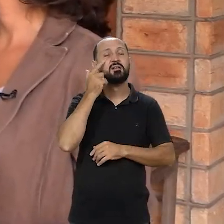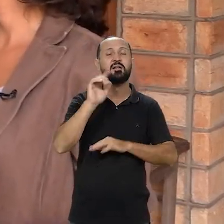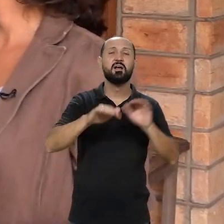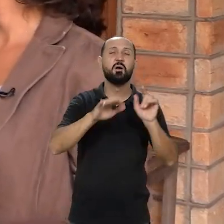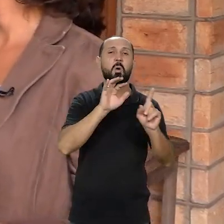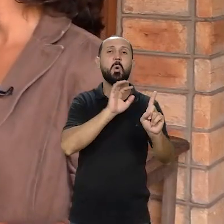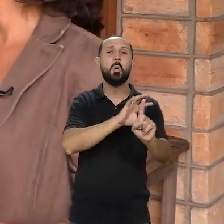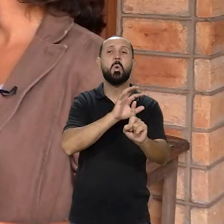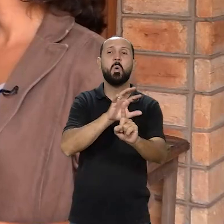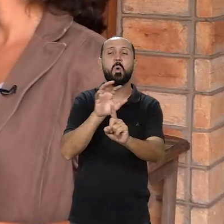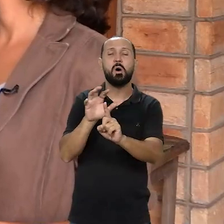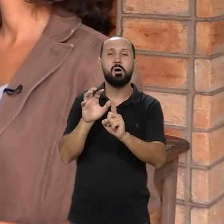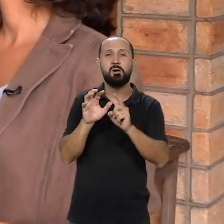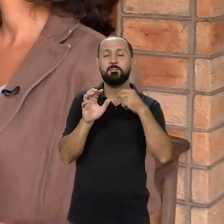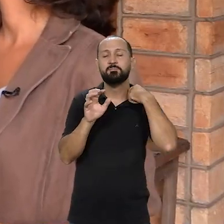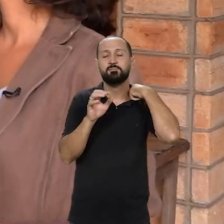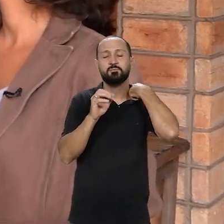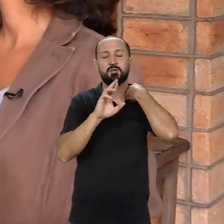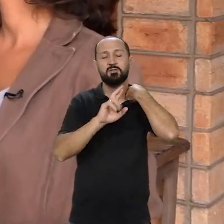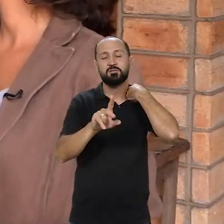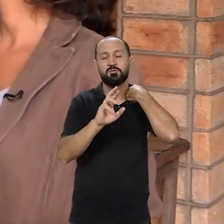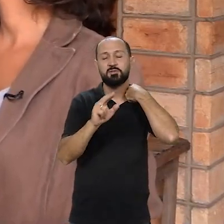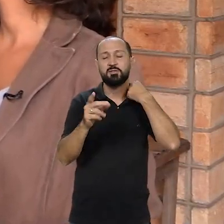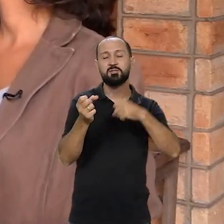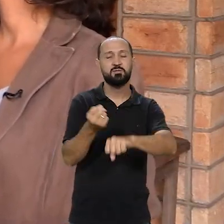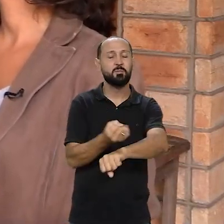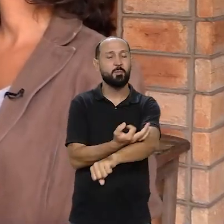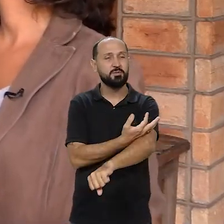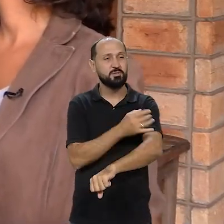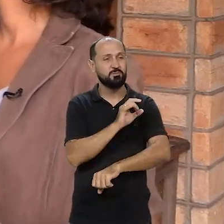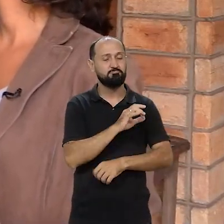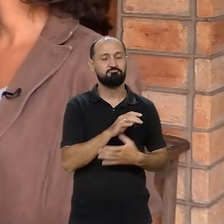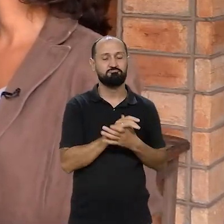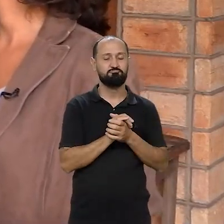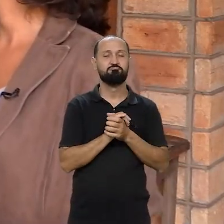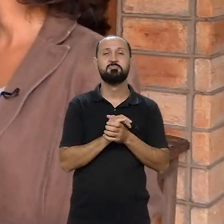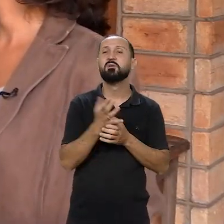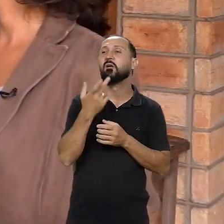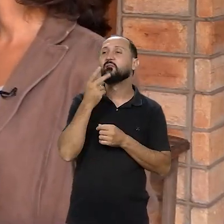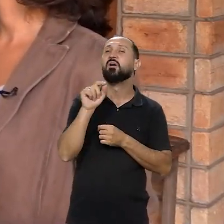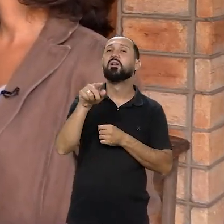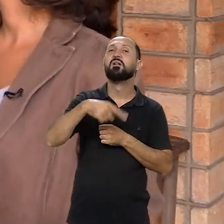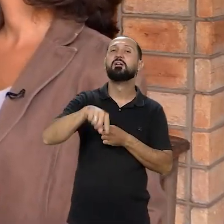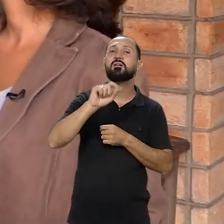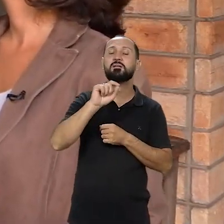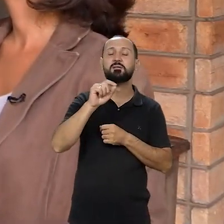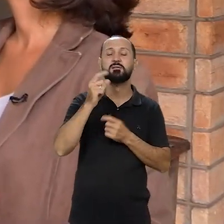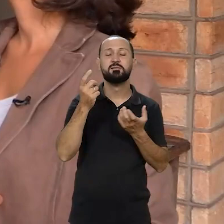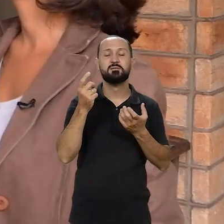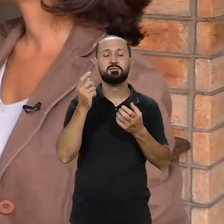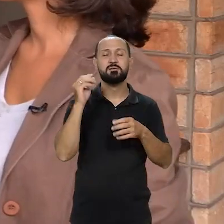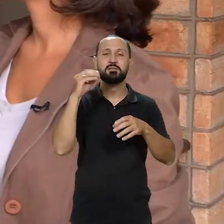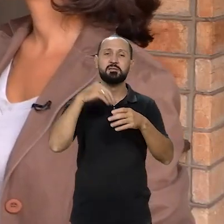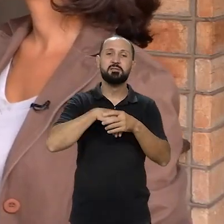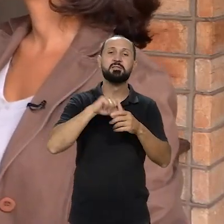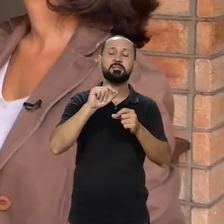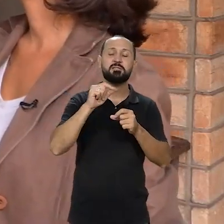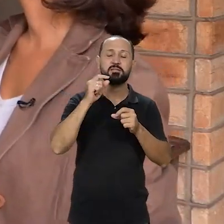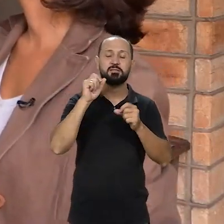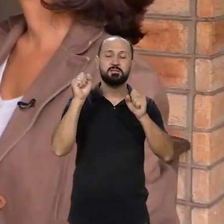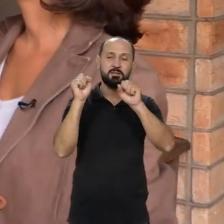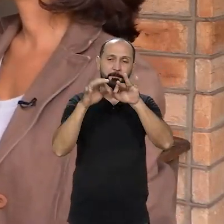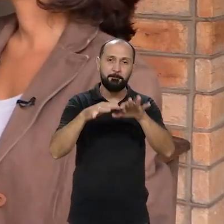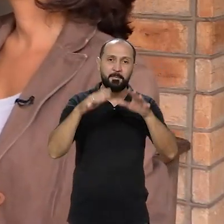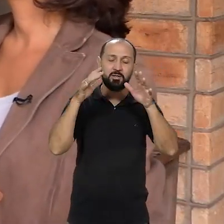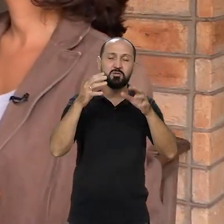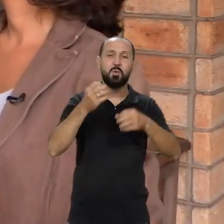conferindo, provoca diferentes emoções em cada pessoa. Queria que você falasse a respeito disso, né? E também